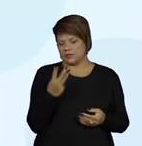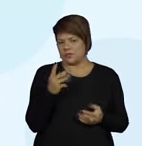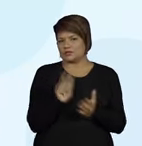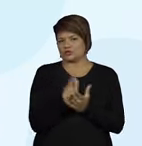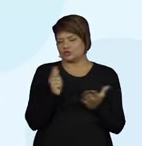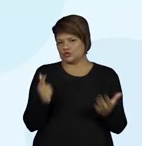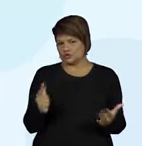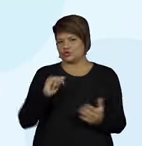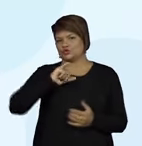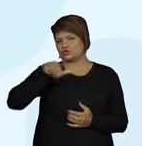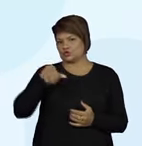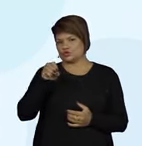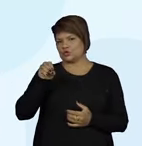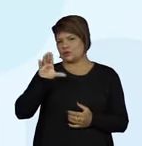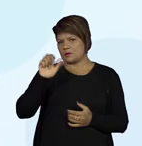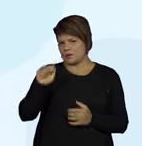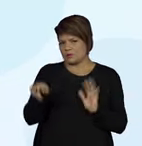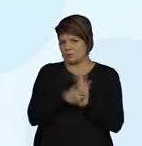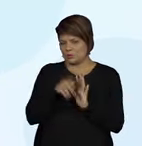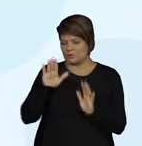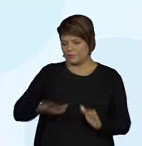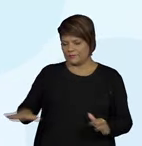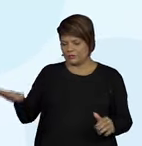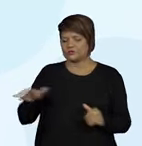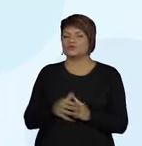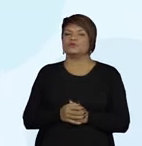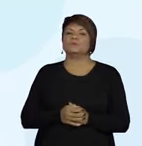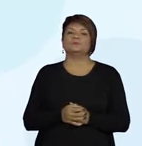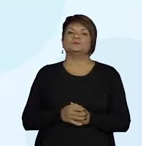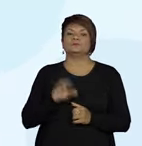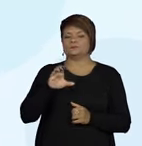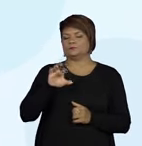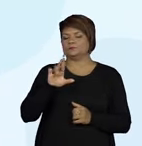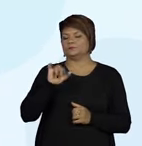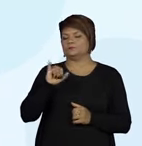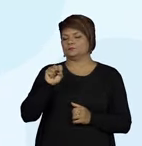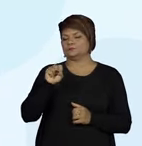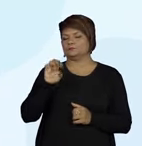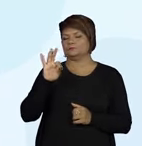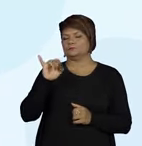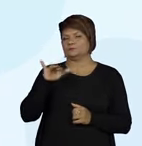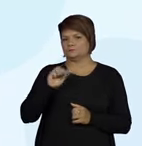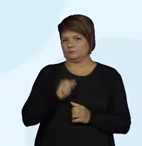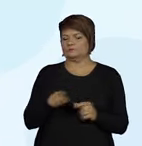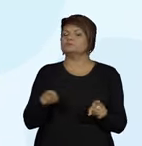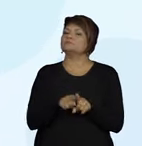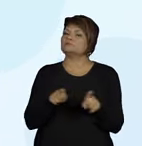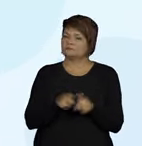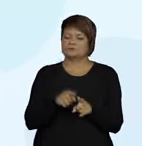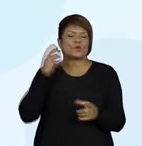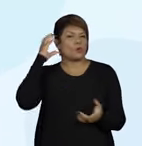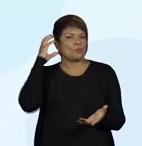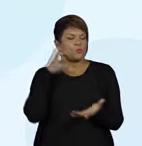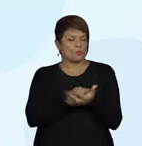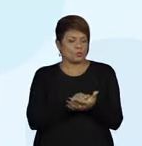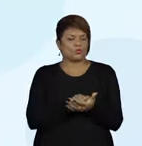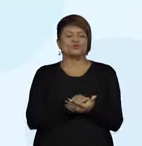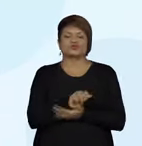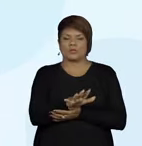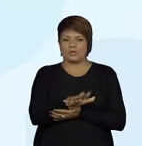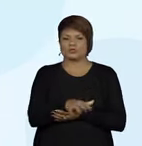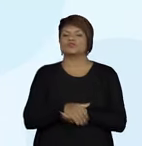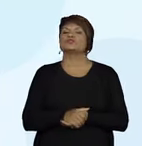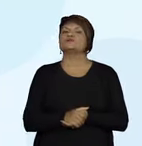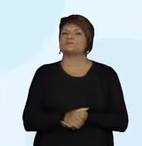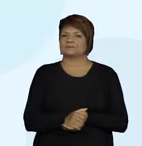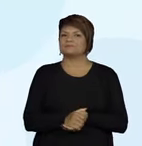Infantil. Olha, a professora Cristina está contribuindo agora com uma nova versão também, que é o podcast aí, né, professora? Que é o programinha só de